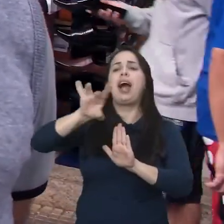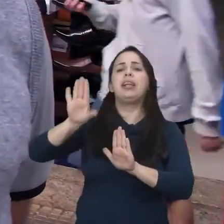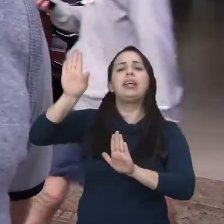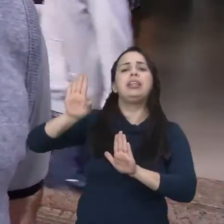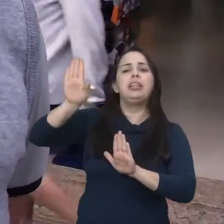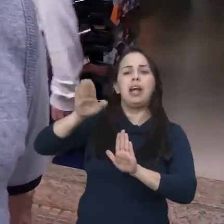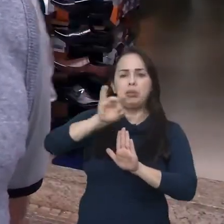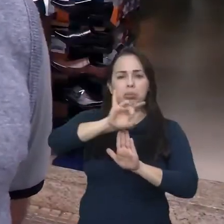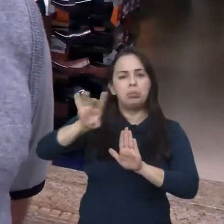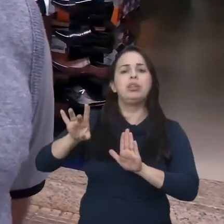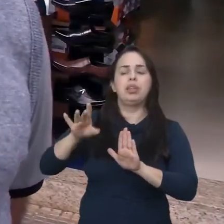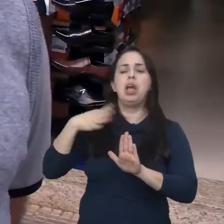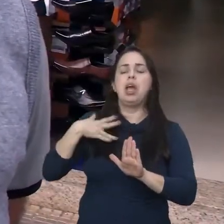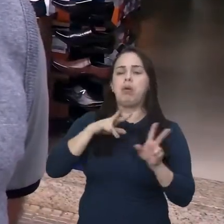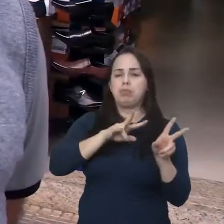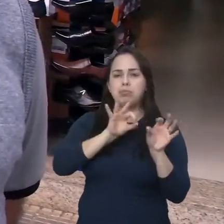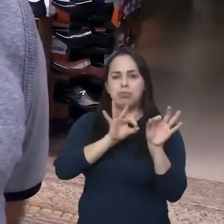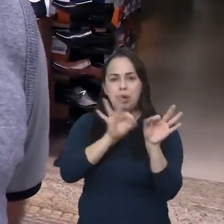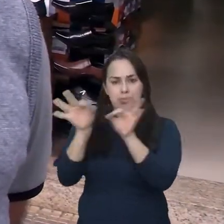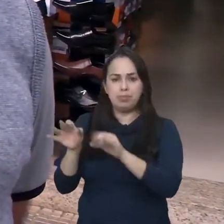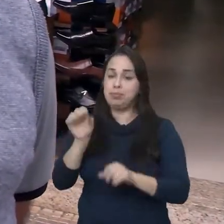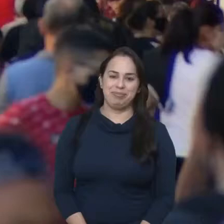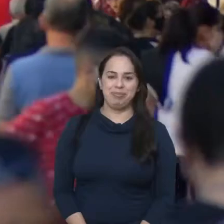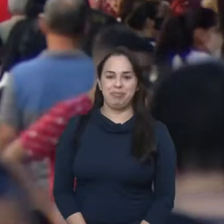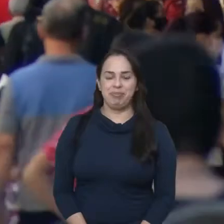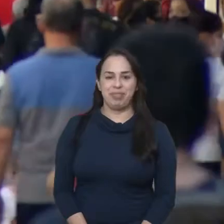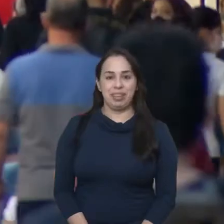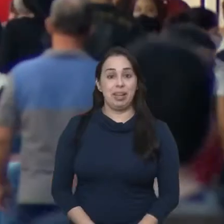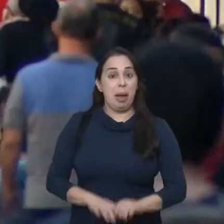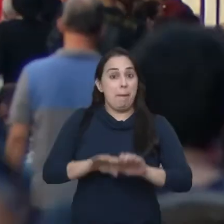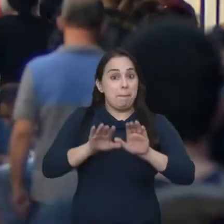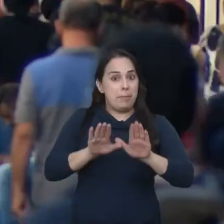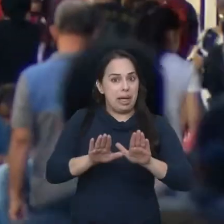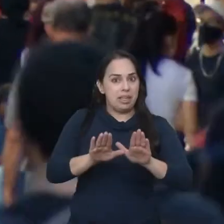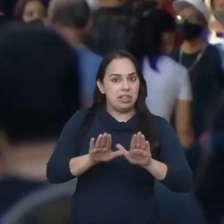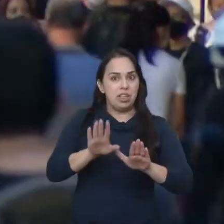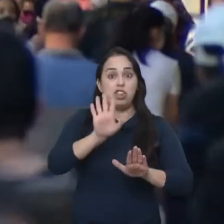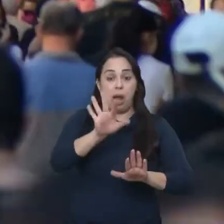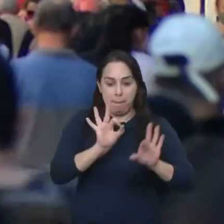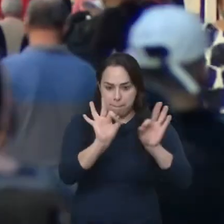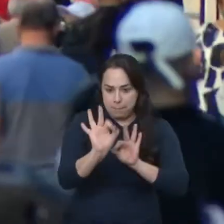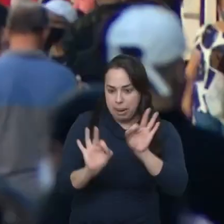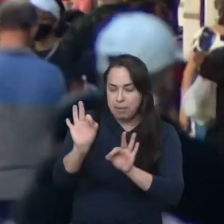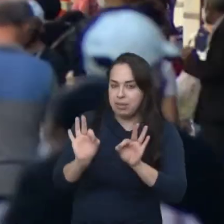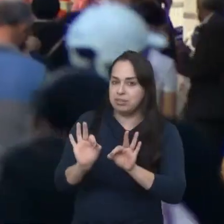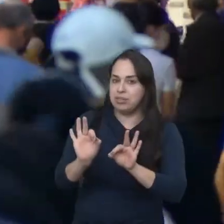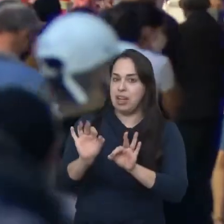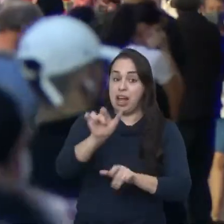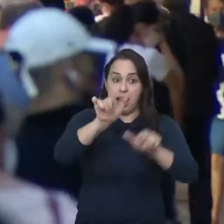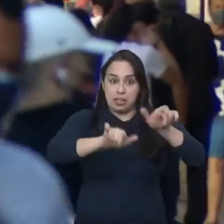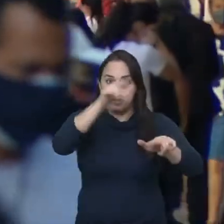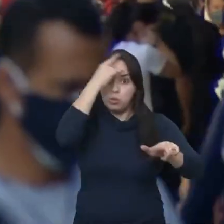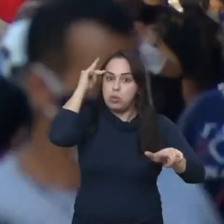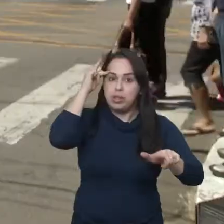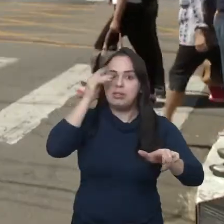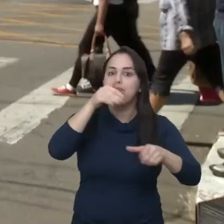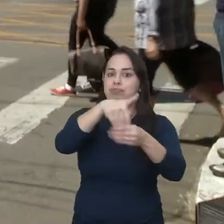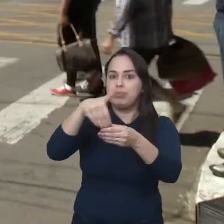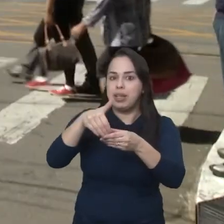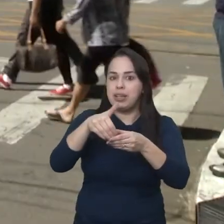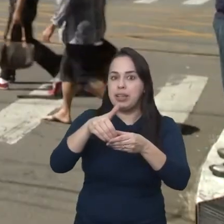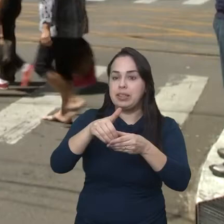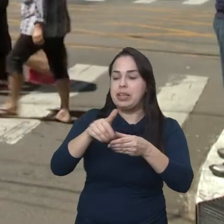propostas de cada um, né, de cada candidato, isso eu estou vendo sim. Mas, mesmo preparados, os eleitores devem ter em mente